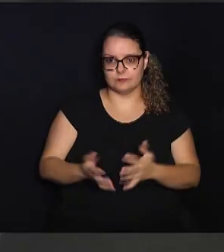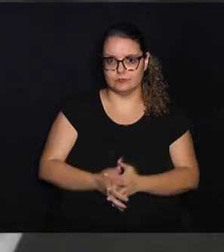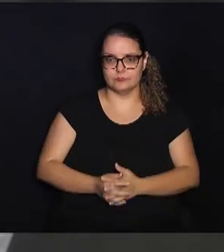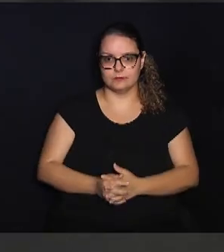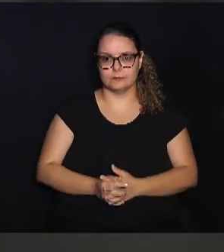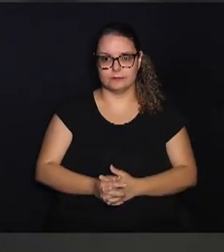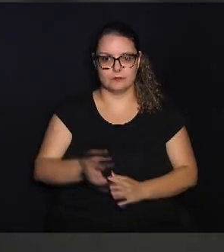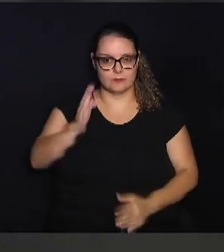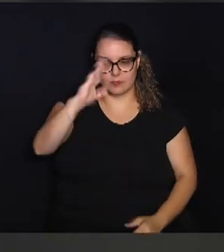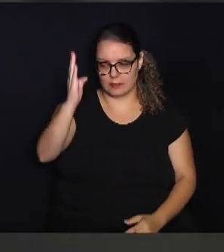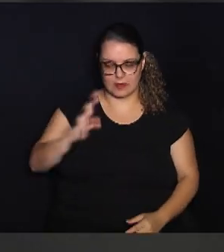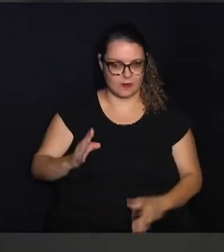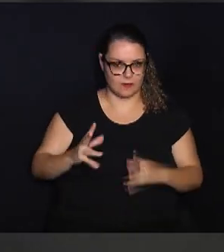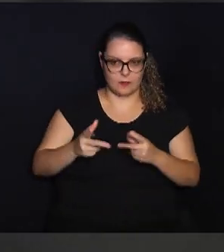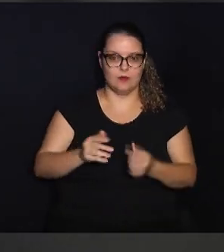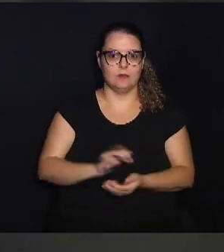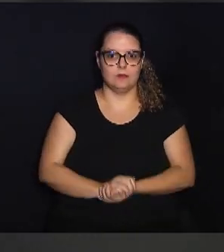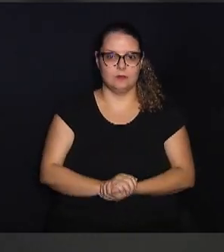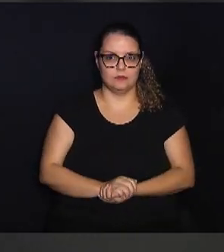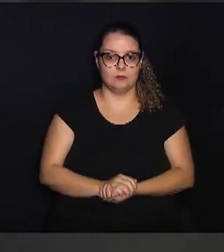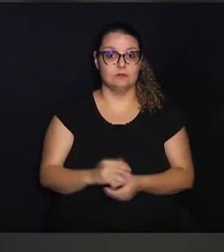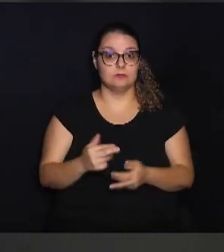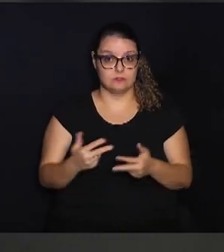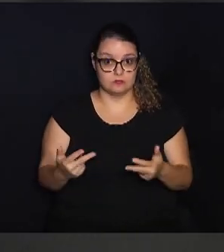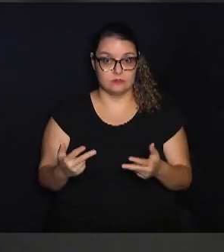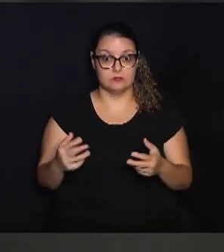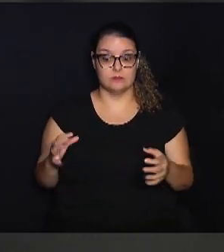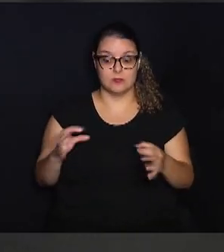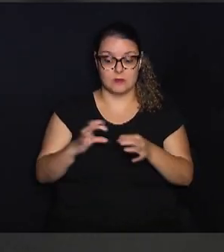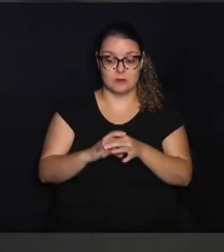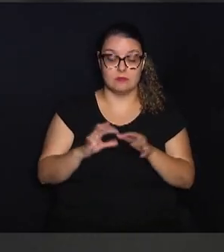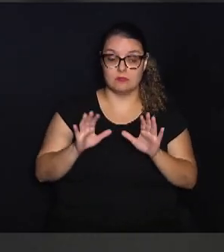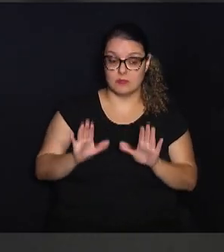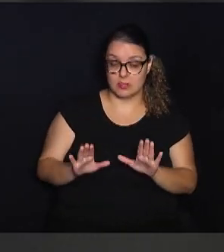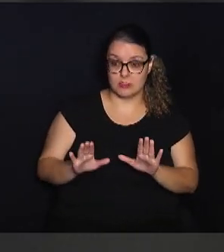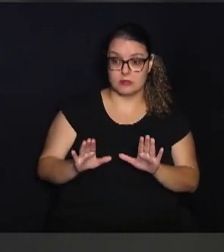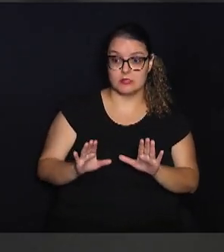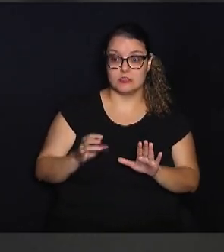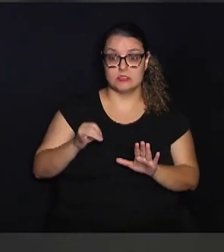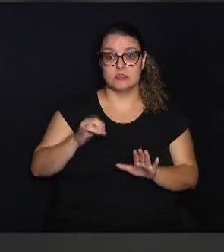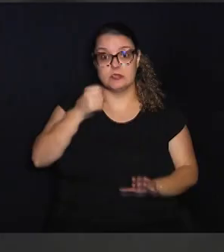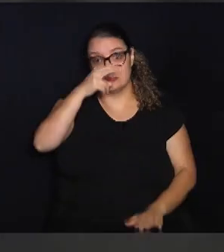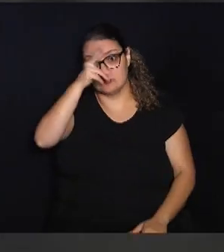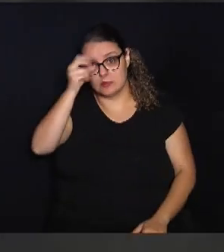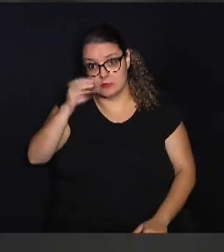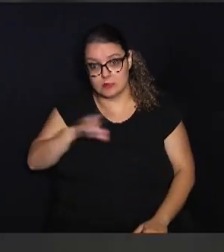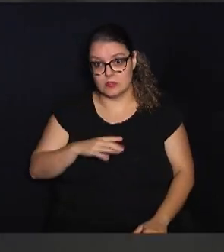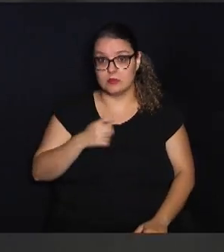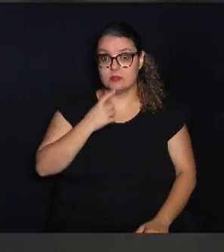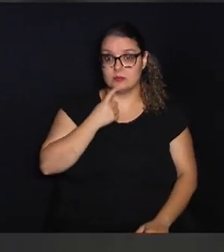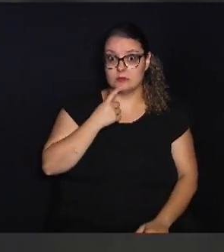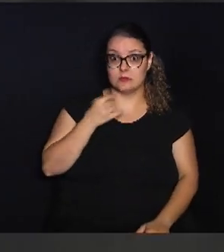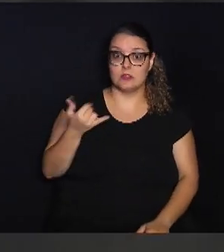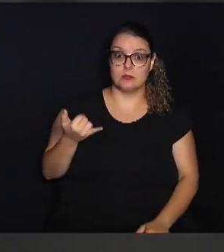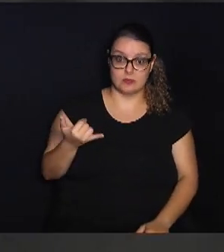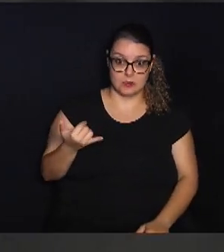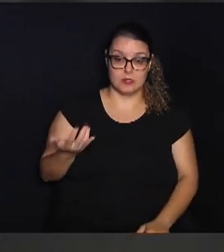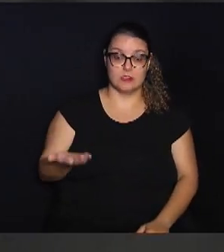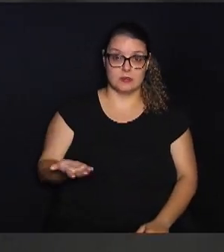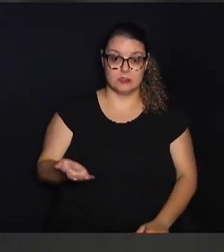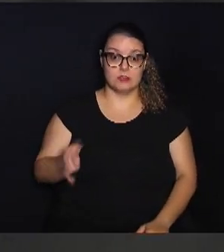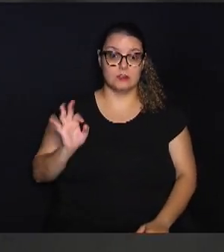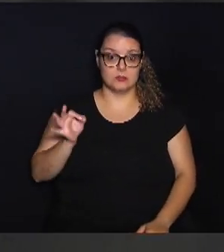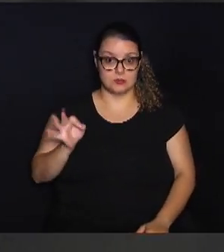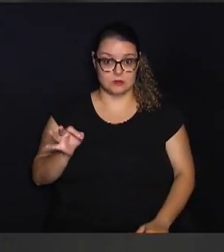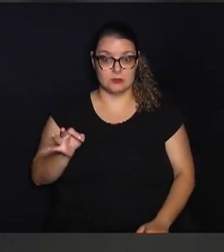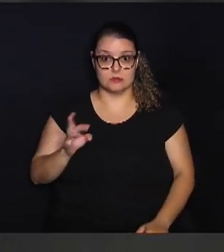Brasil inteiro, para as coisas ligarem. Mas, se eu fosse o prefeito da cidade, com uma caneta na mão, com certeza a